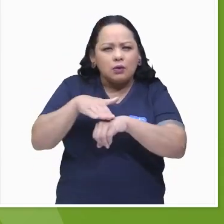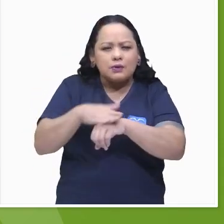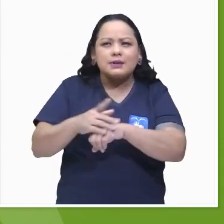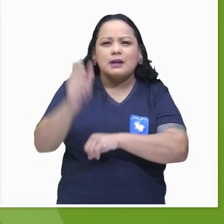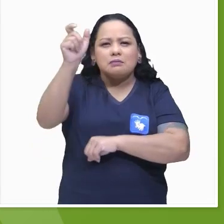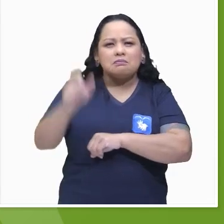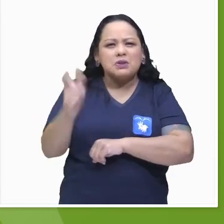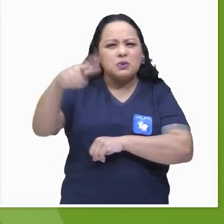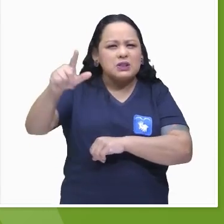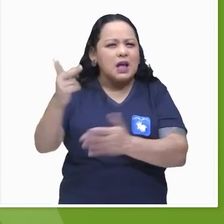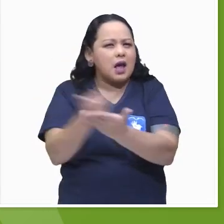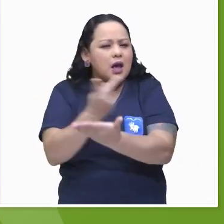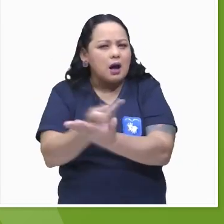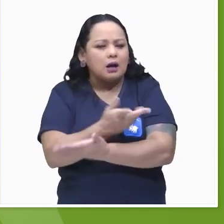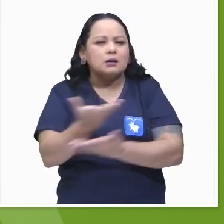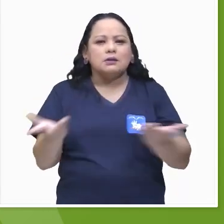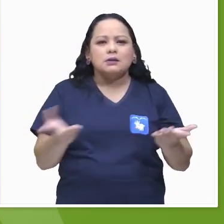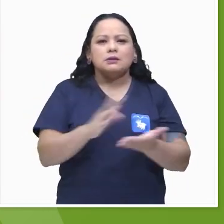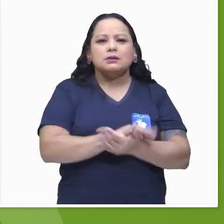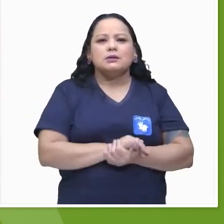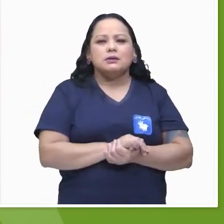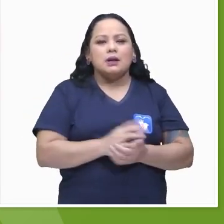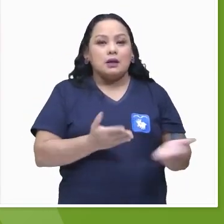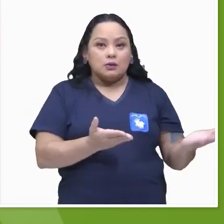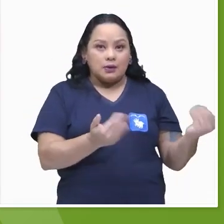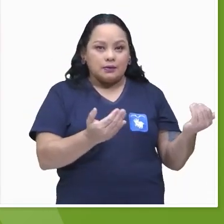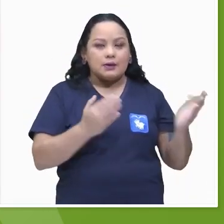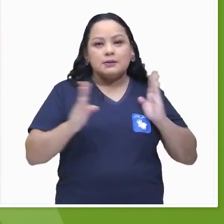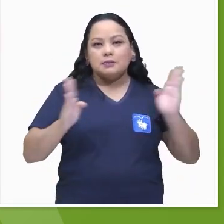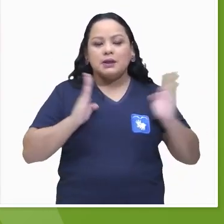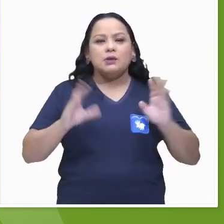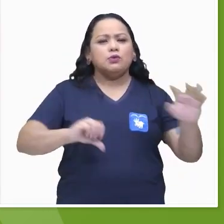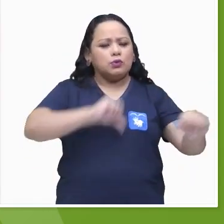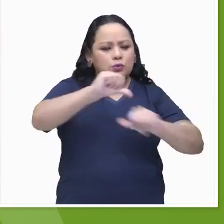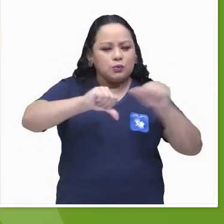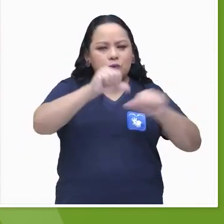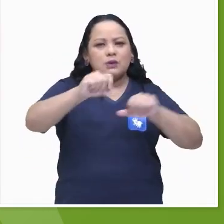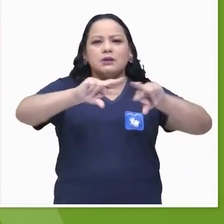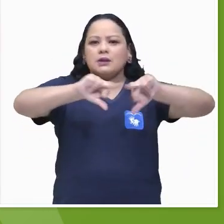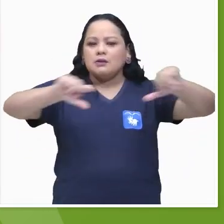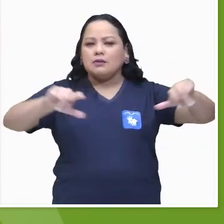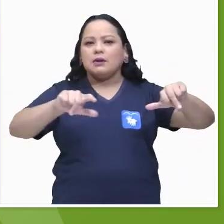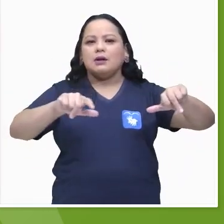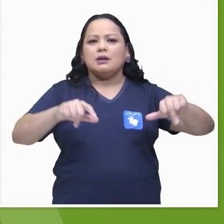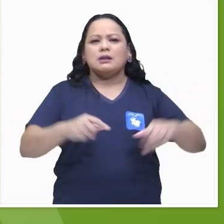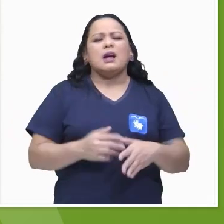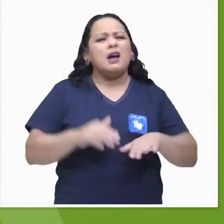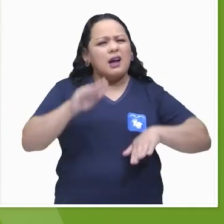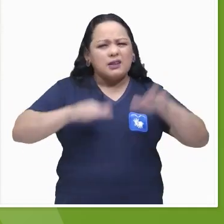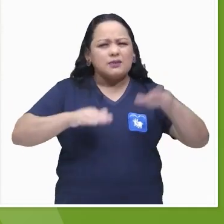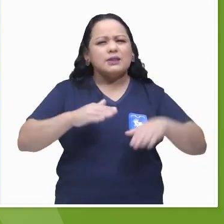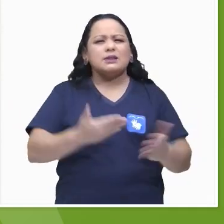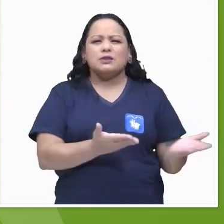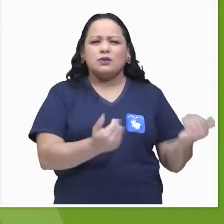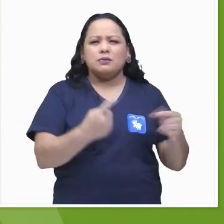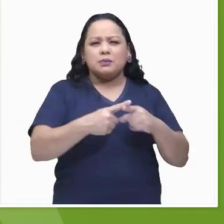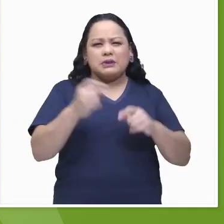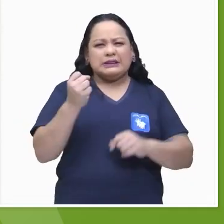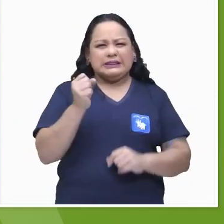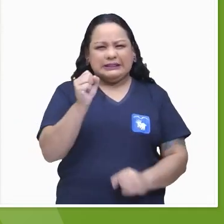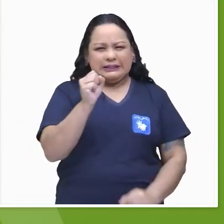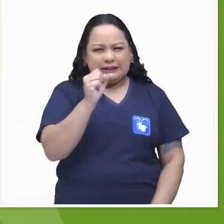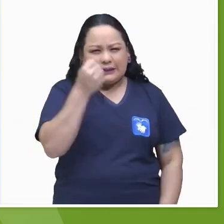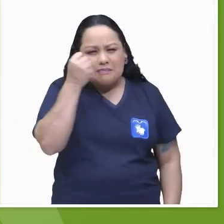ruim, tá? Então, a adolescência é essa fase de muitas mudanças, né? Os adolescentes podem ficar rebeldes por conta ali de